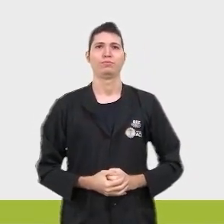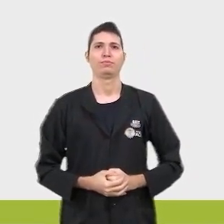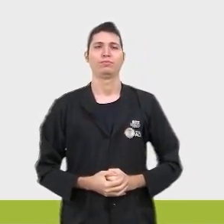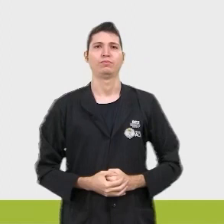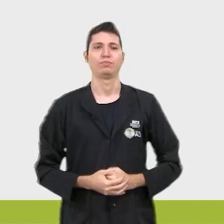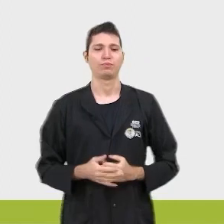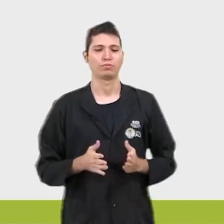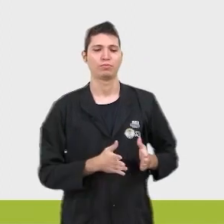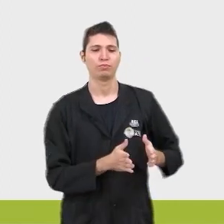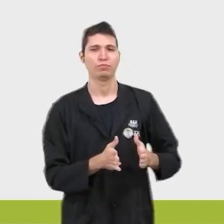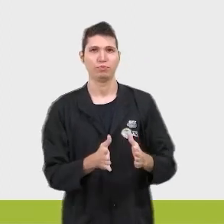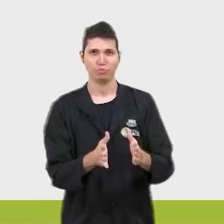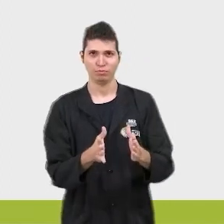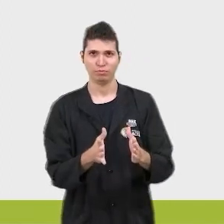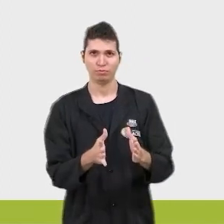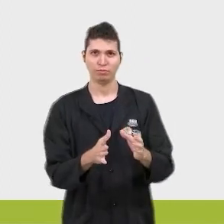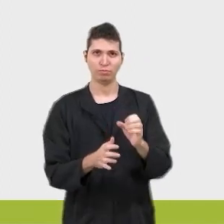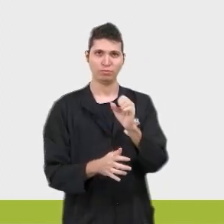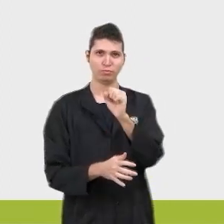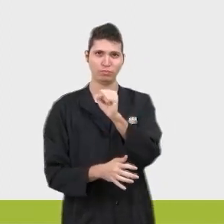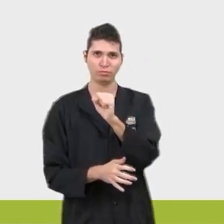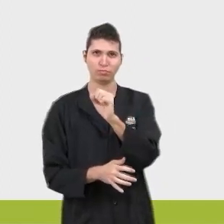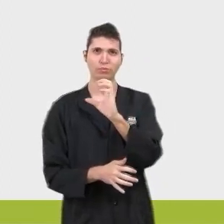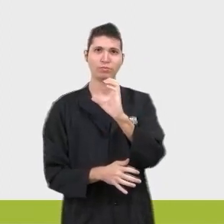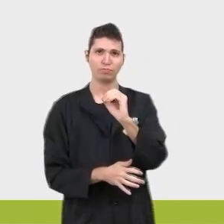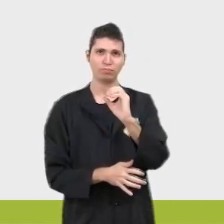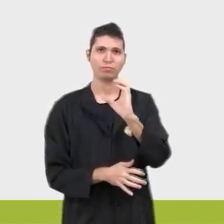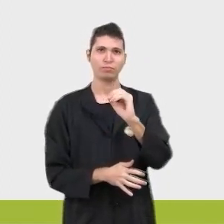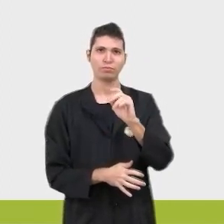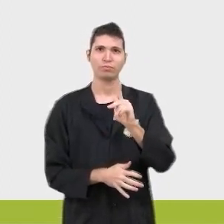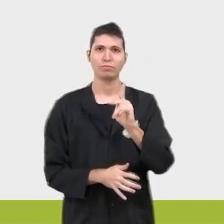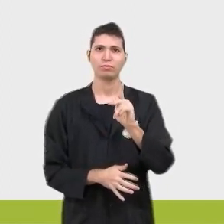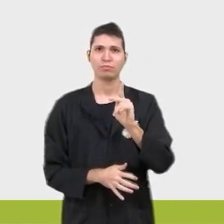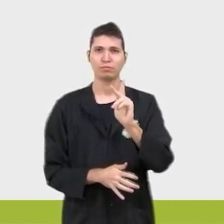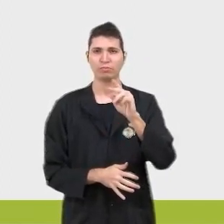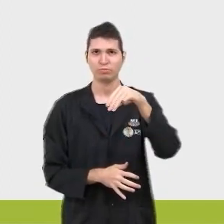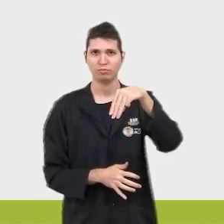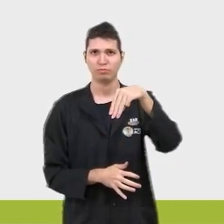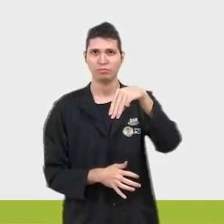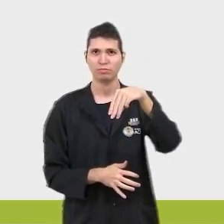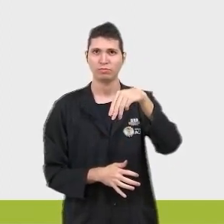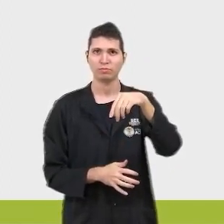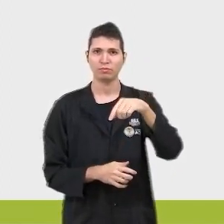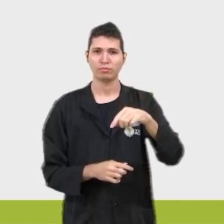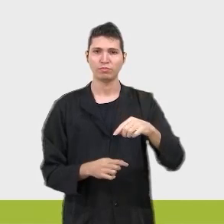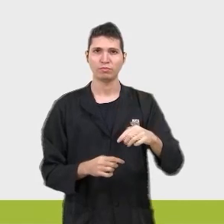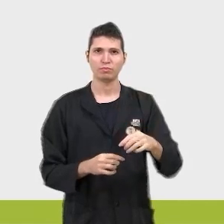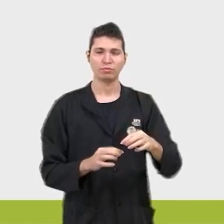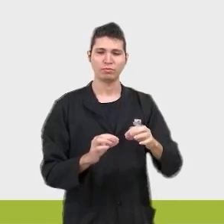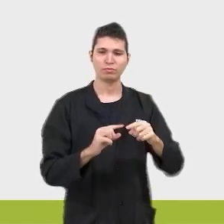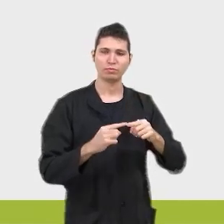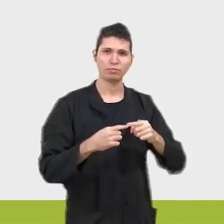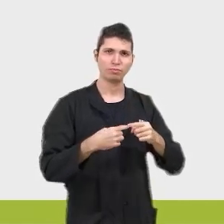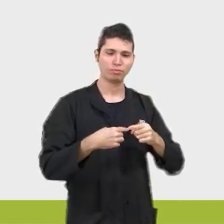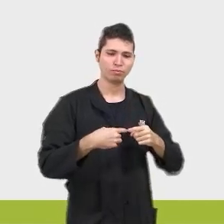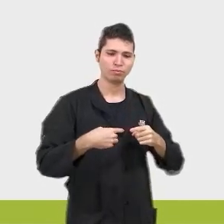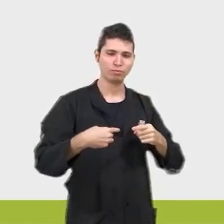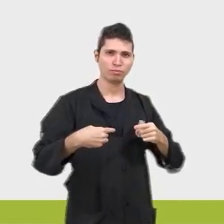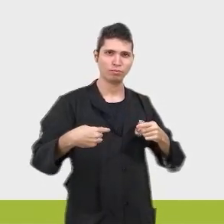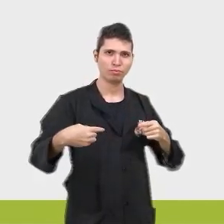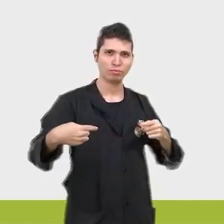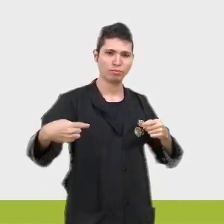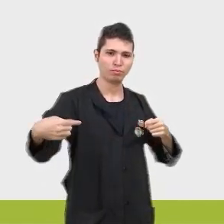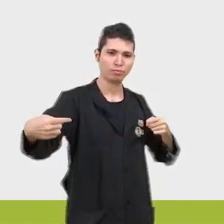Corredor ecológico de 800 quilômetros interligará parques do centro-oeste do Brasil. Aí olha